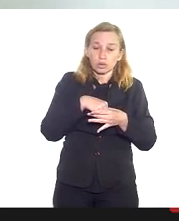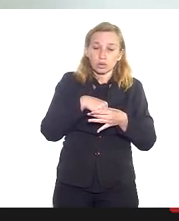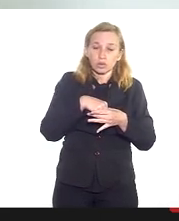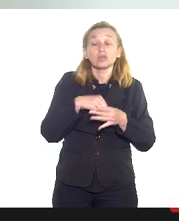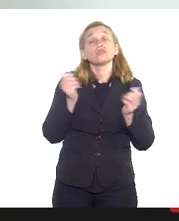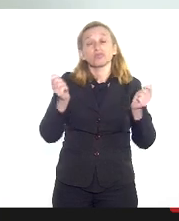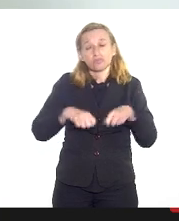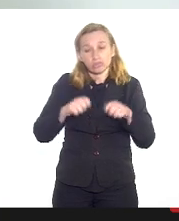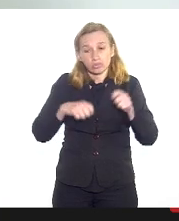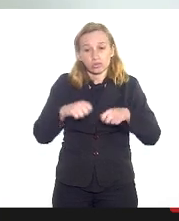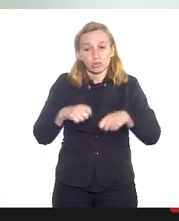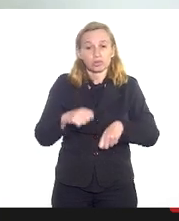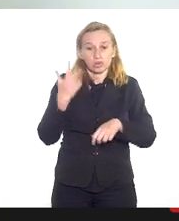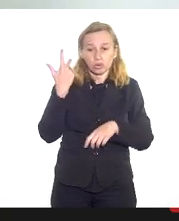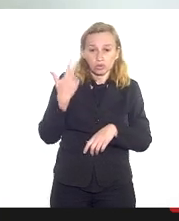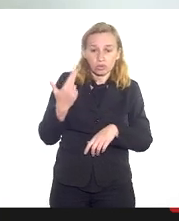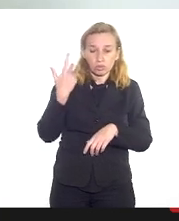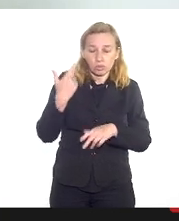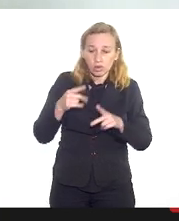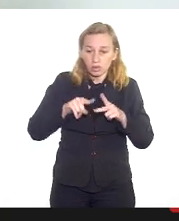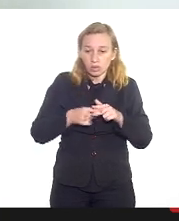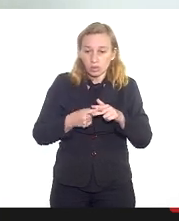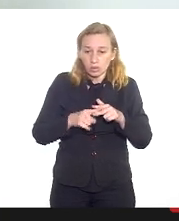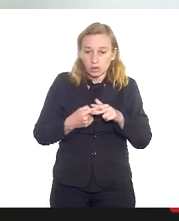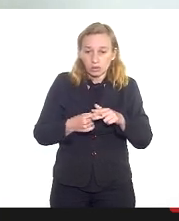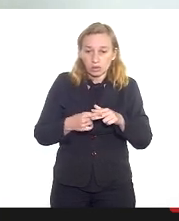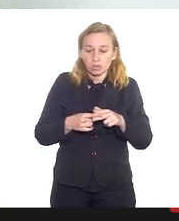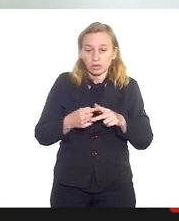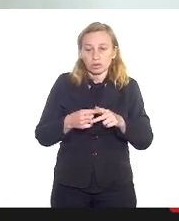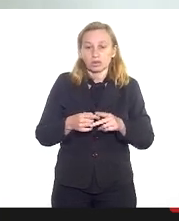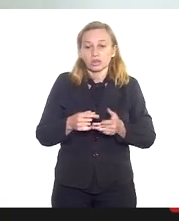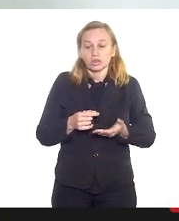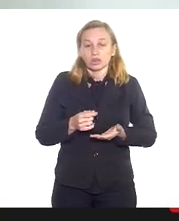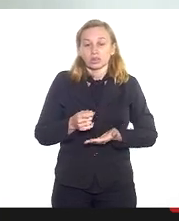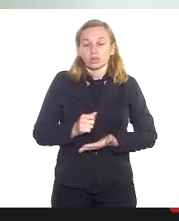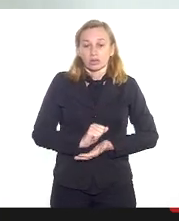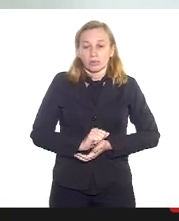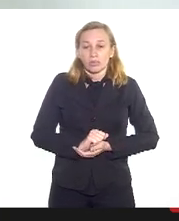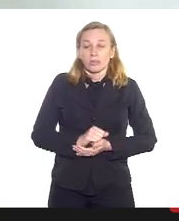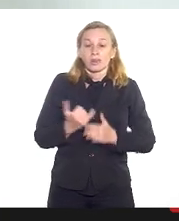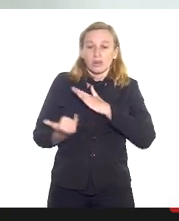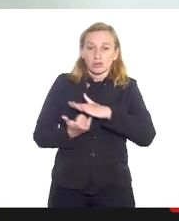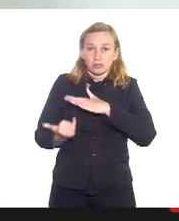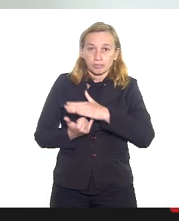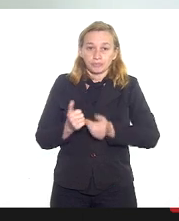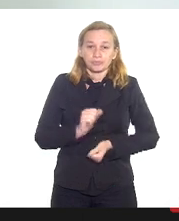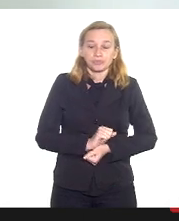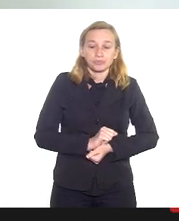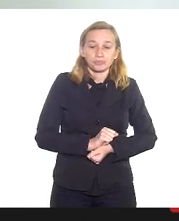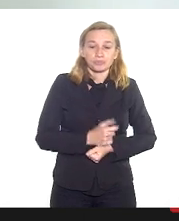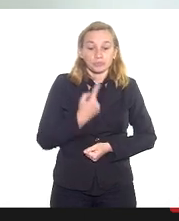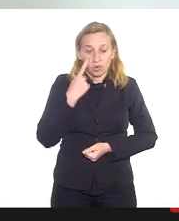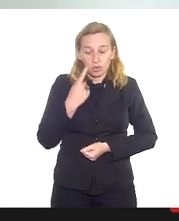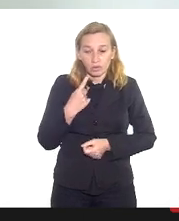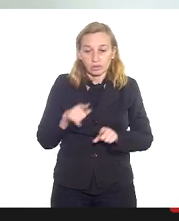dessa possibilidade de normatizar hipóteses de transação. A questão institucional, o Estado do Rio de